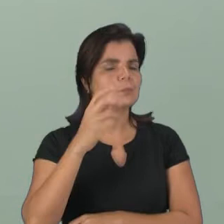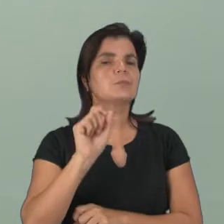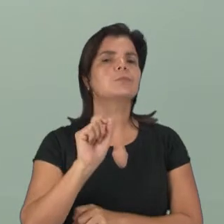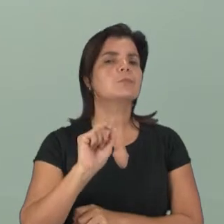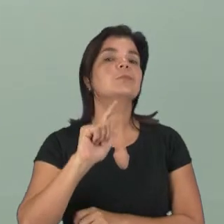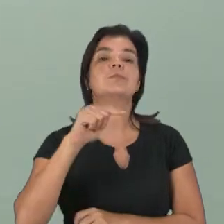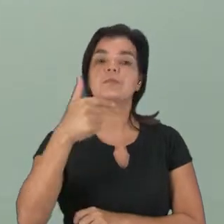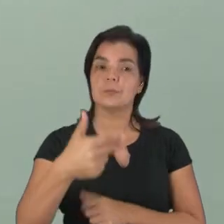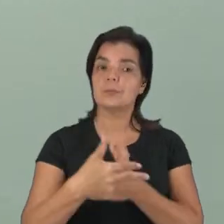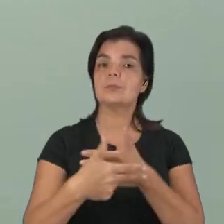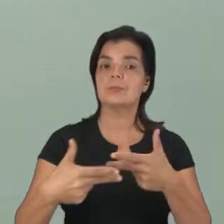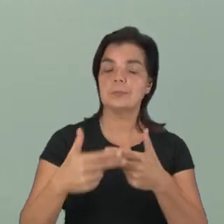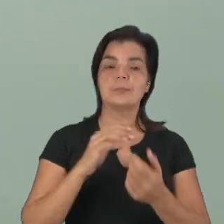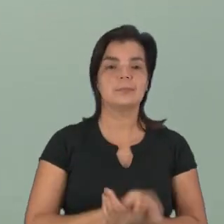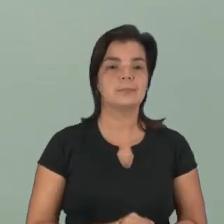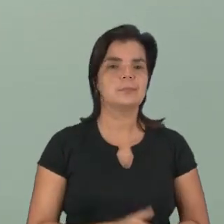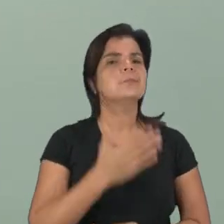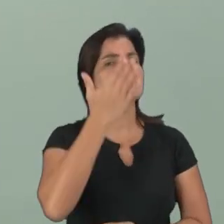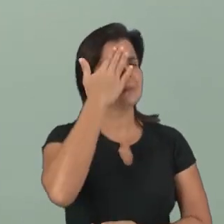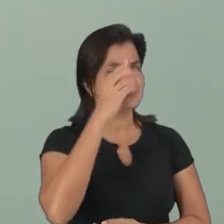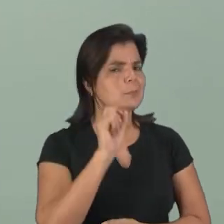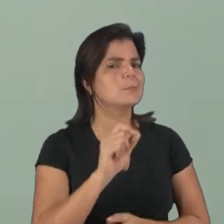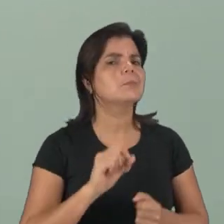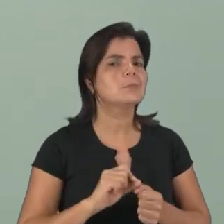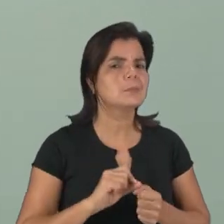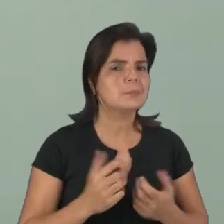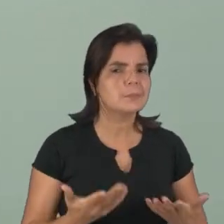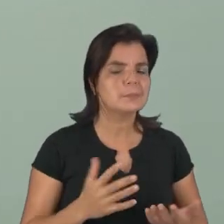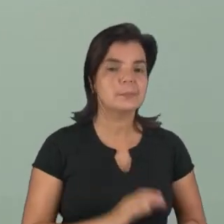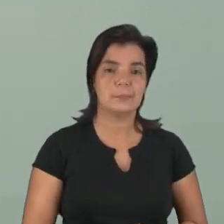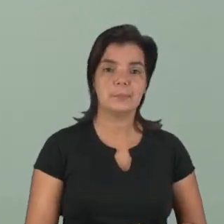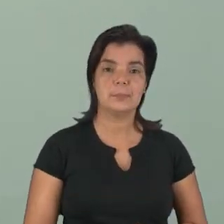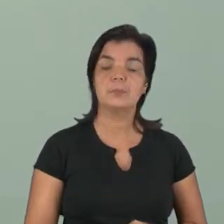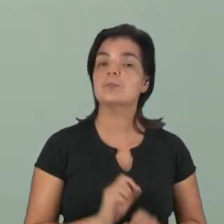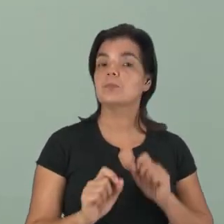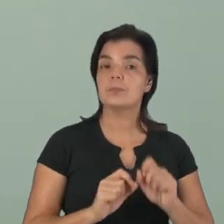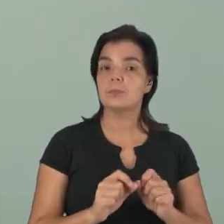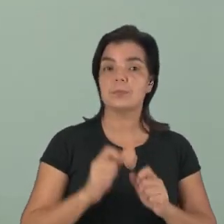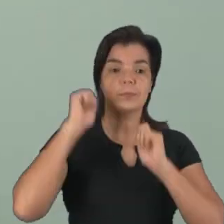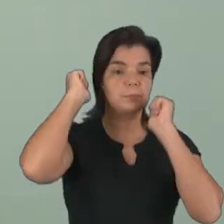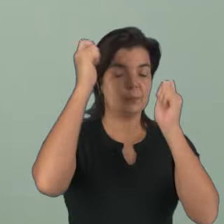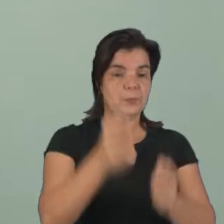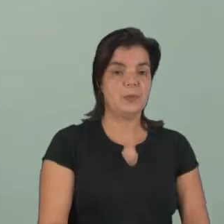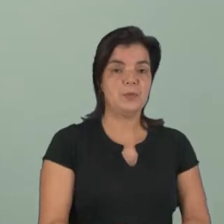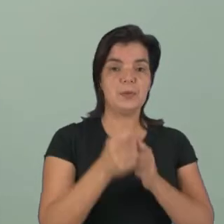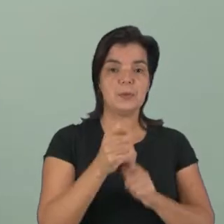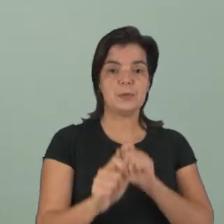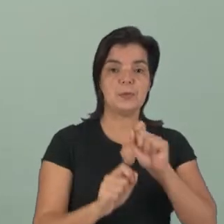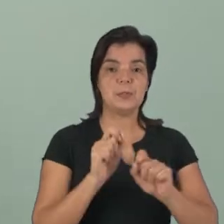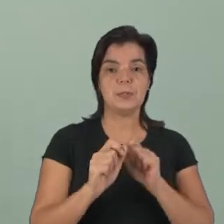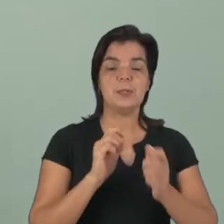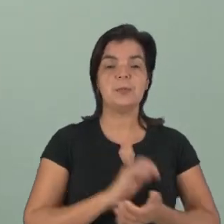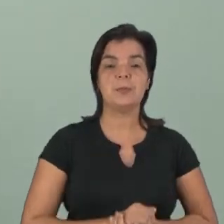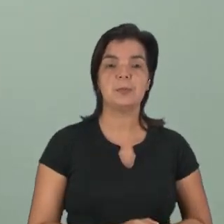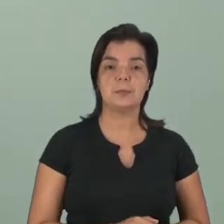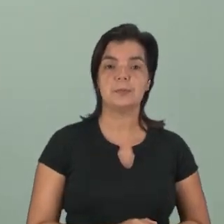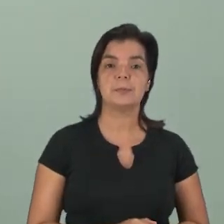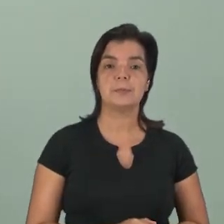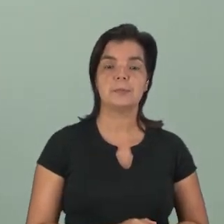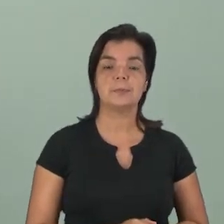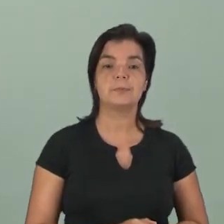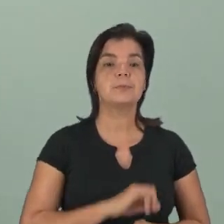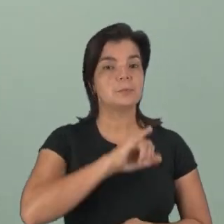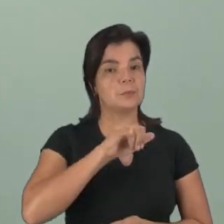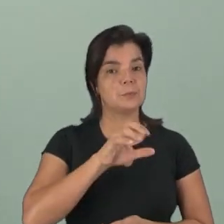fazer uma outra atividade e sabe o que ele fez ele foi pescar o